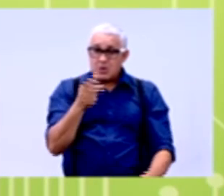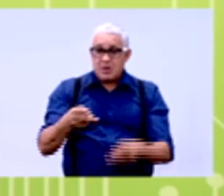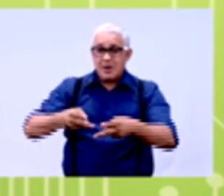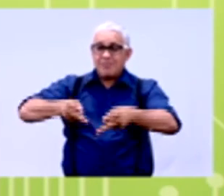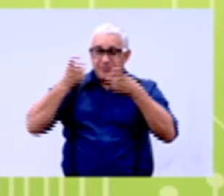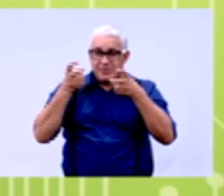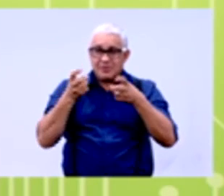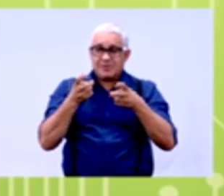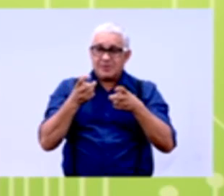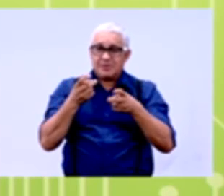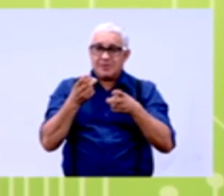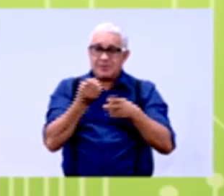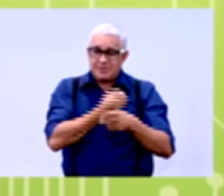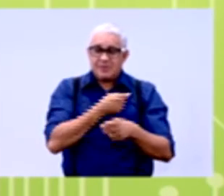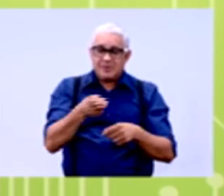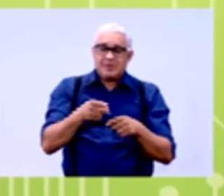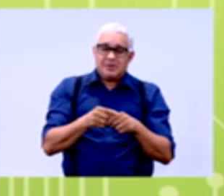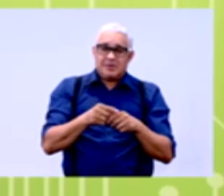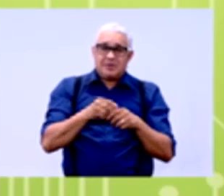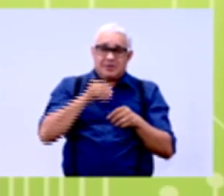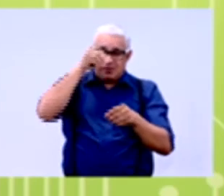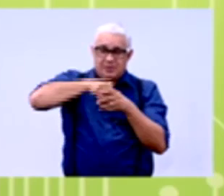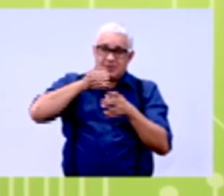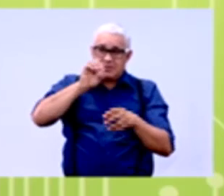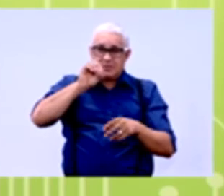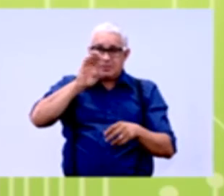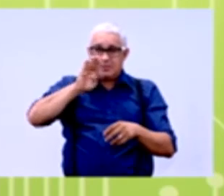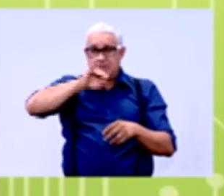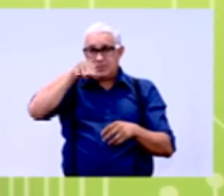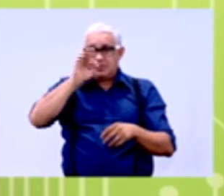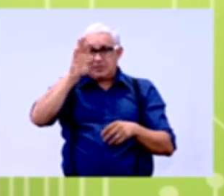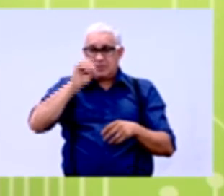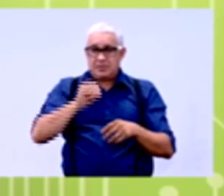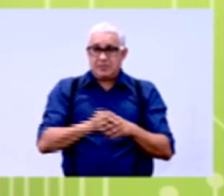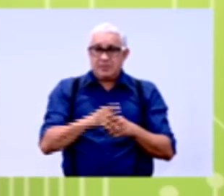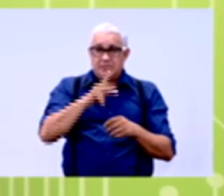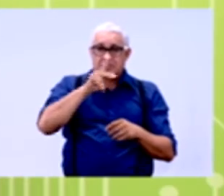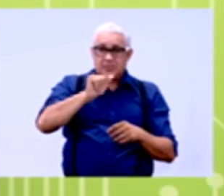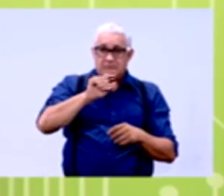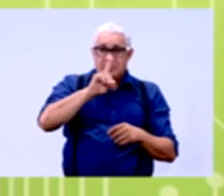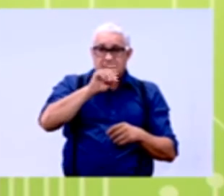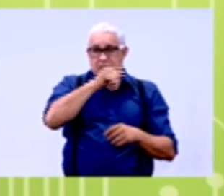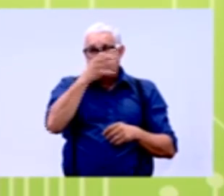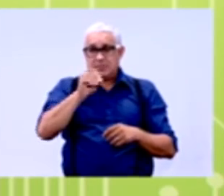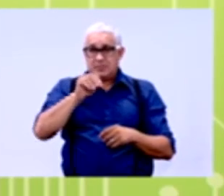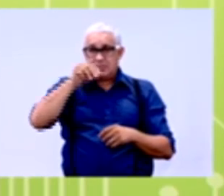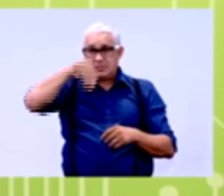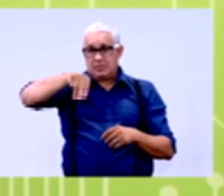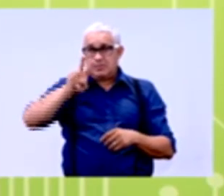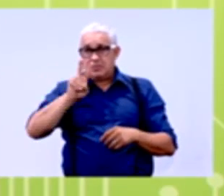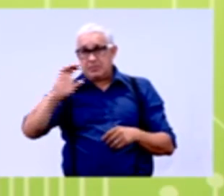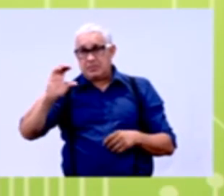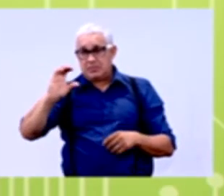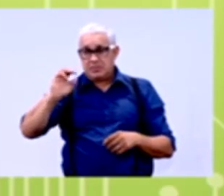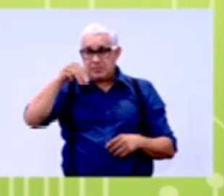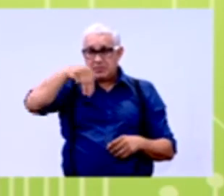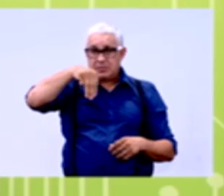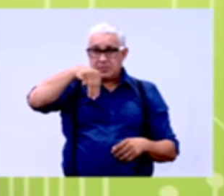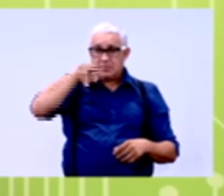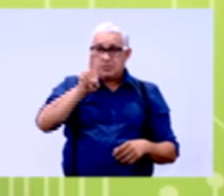deste objeto. Então, o padrão MVC, juntando